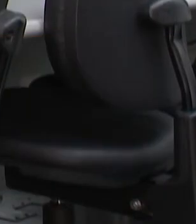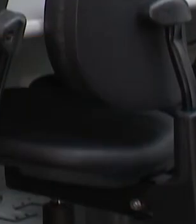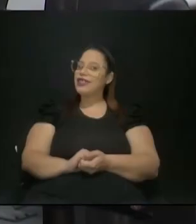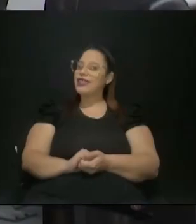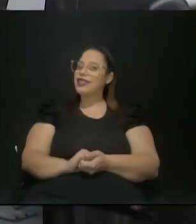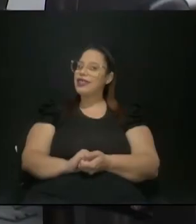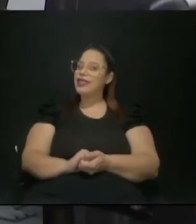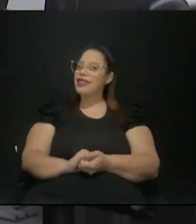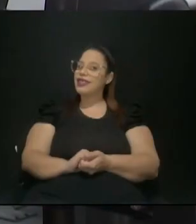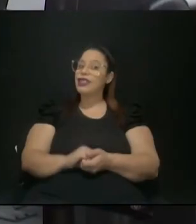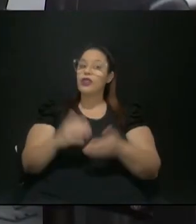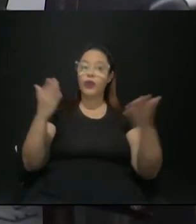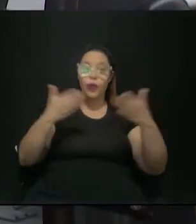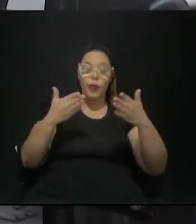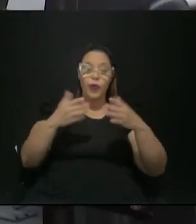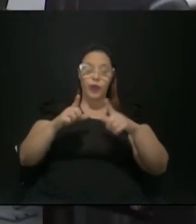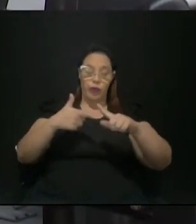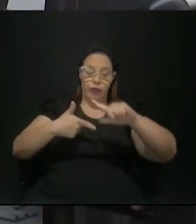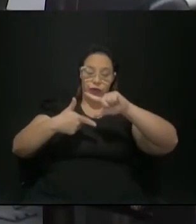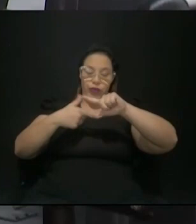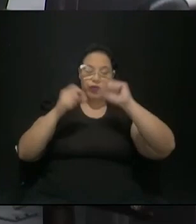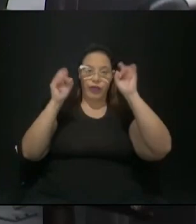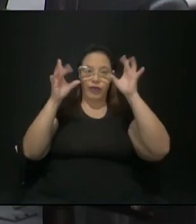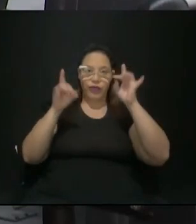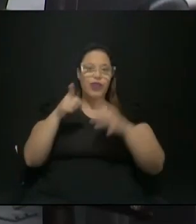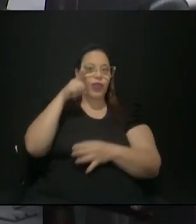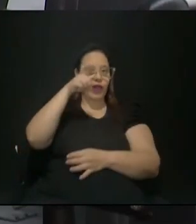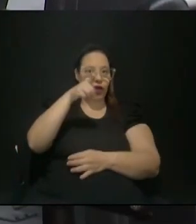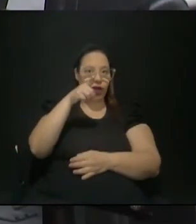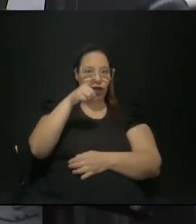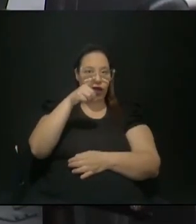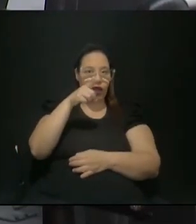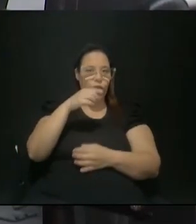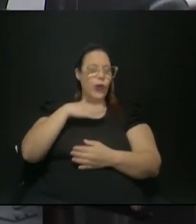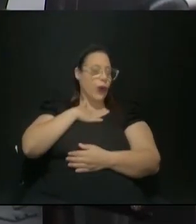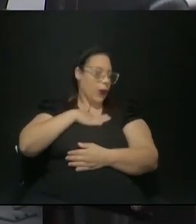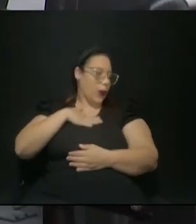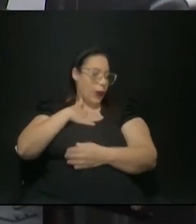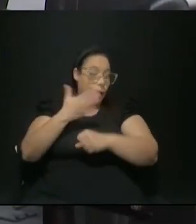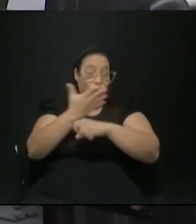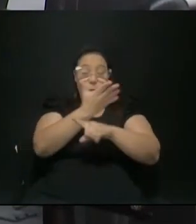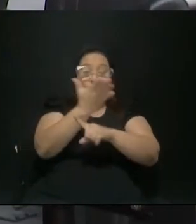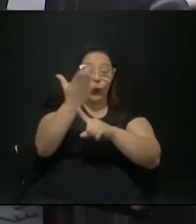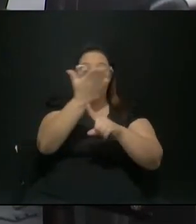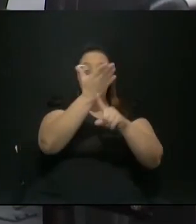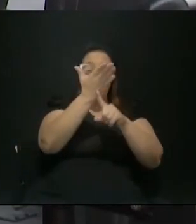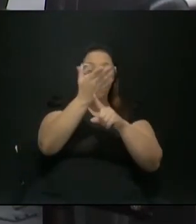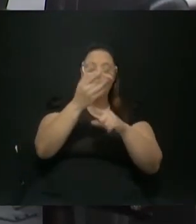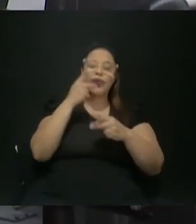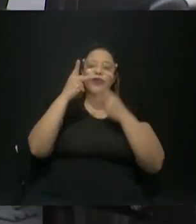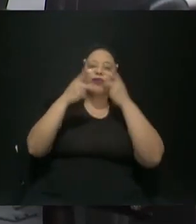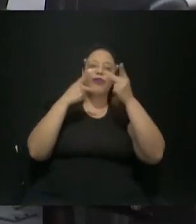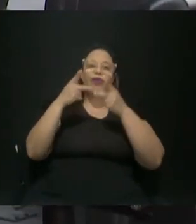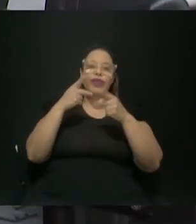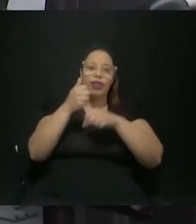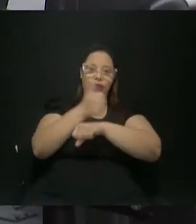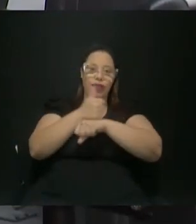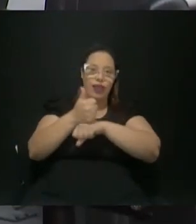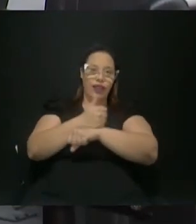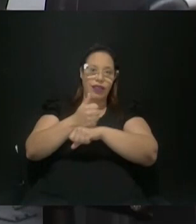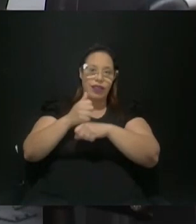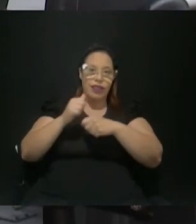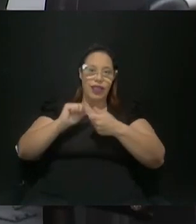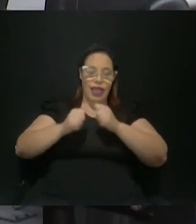Hoje o quadro é especialmente para você que é amante das tecnologias. Nós vamos falar sobre a profissão de analista de